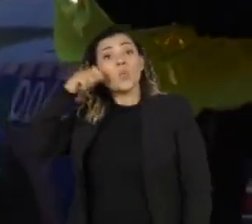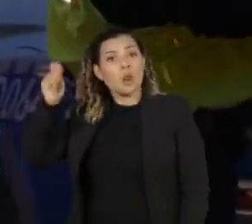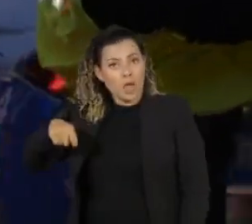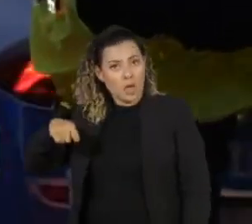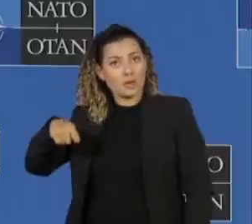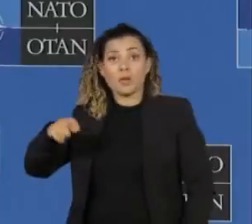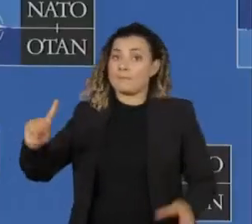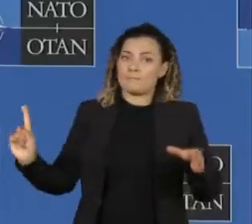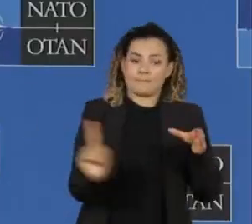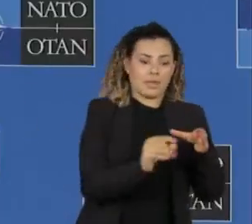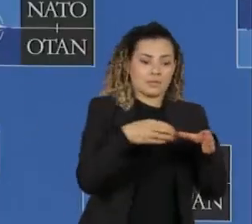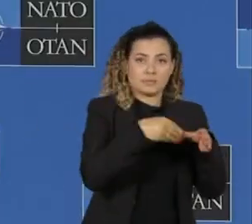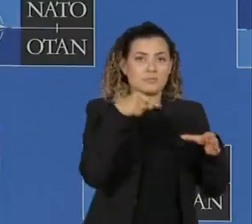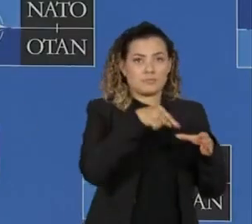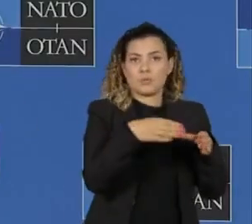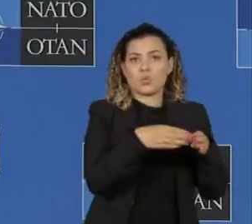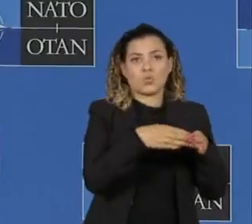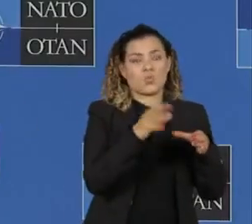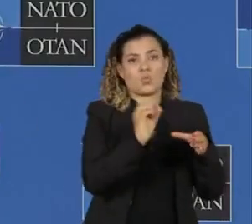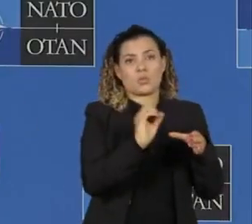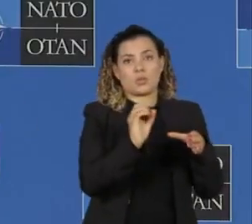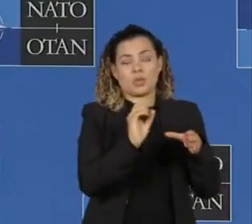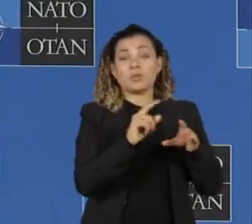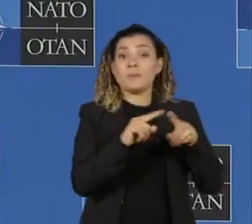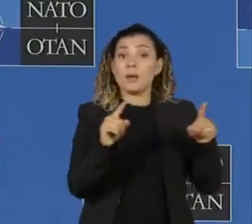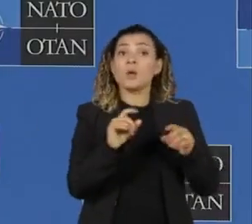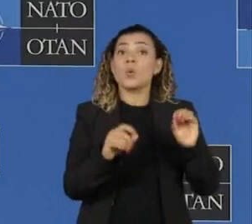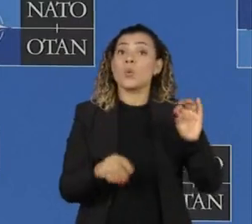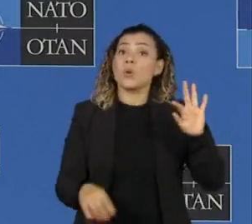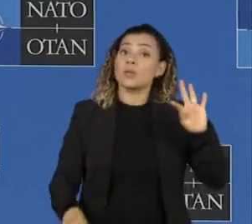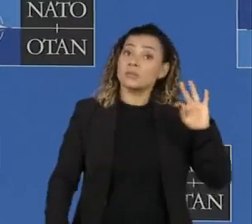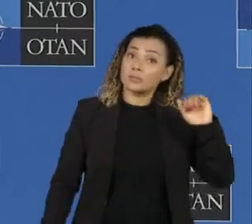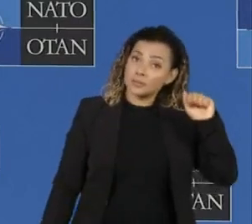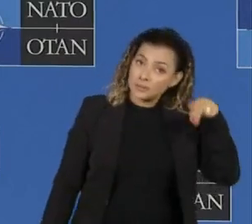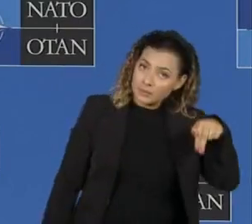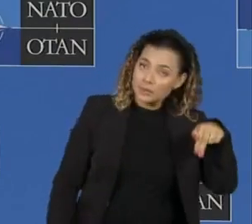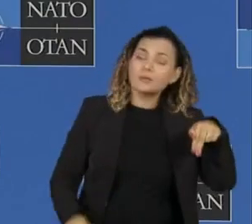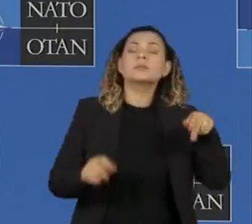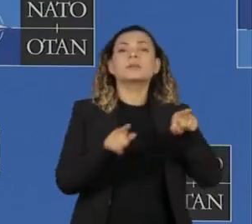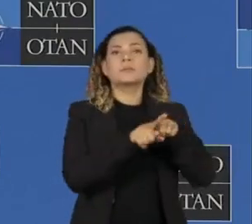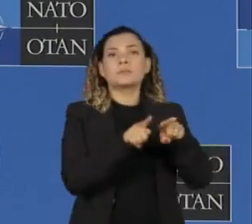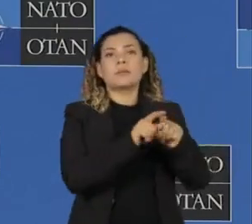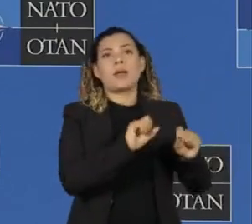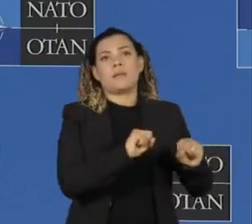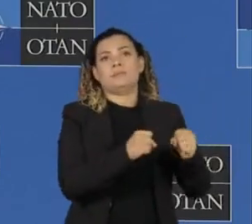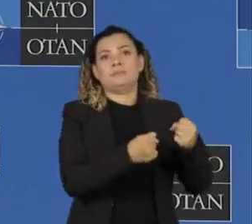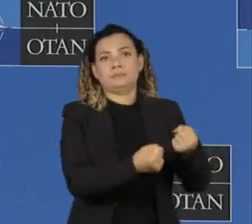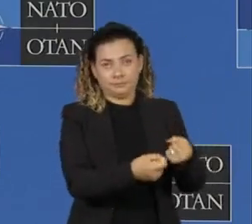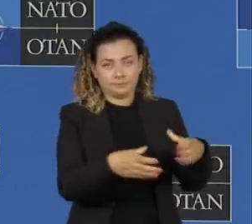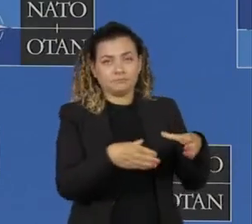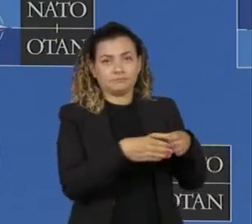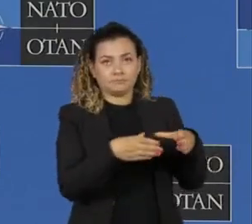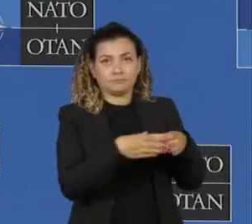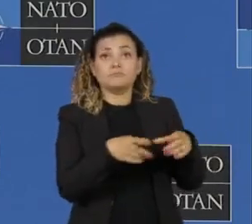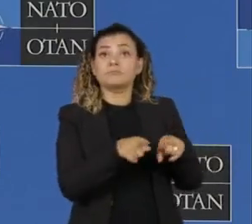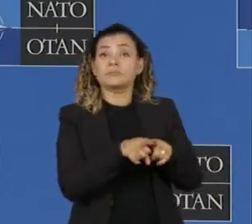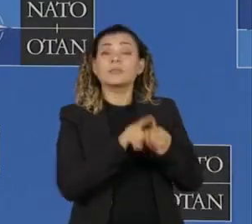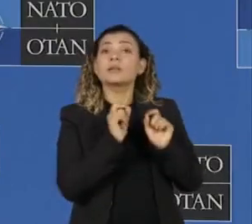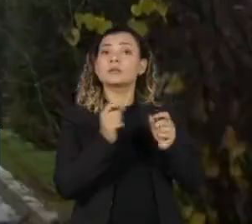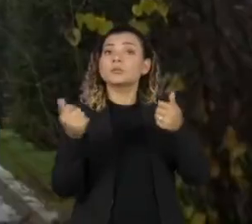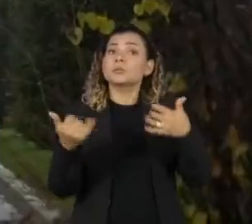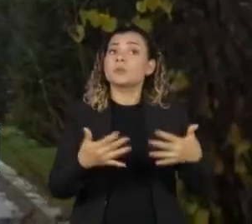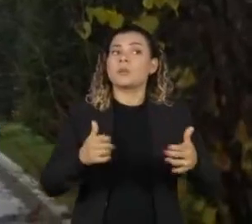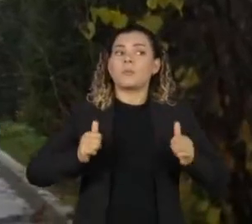integra a otan como na atual guerra a otan e o ocidente são aliados de Kevin estoutemberg tratou